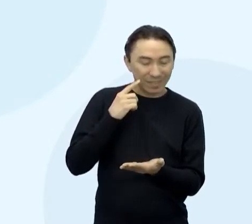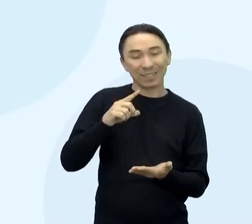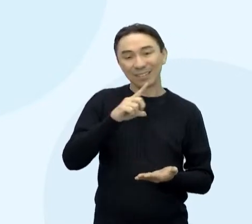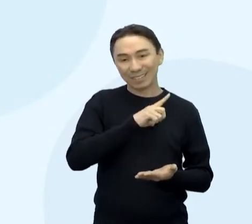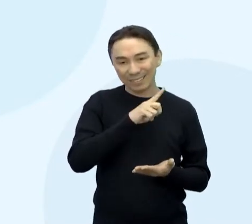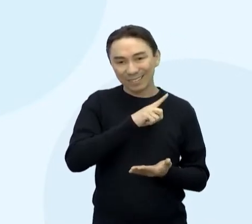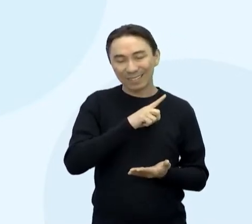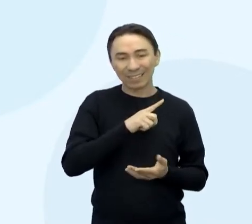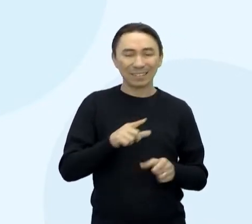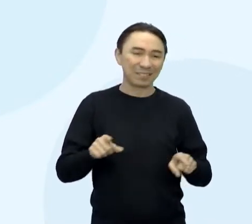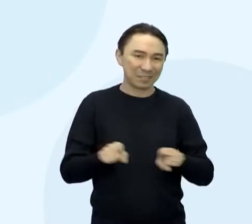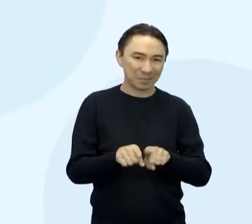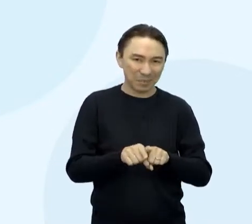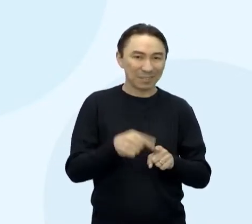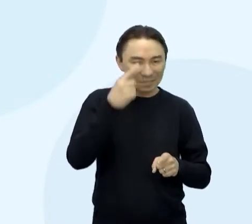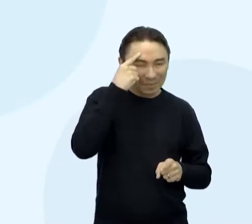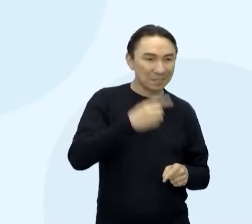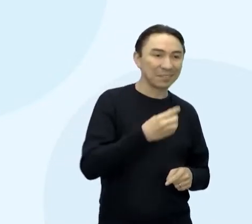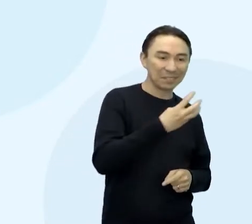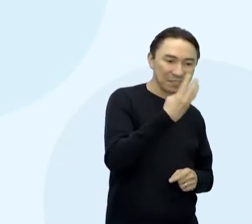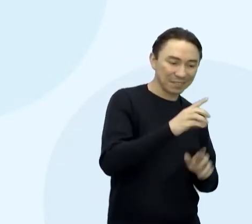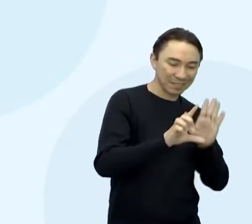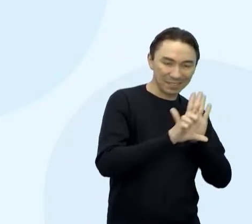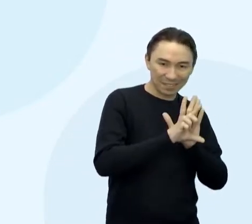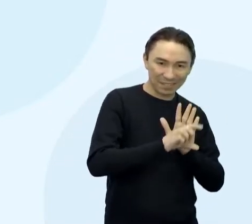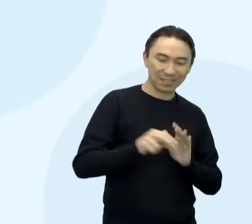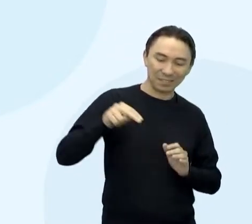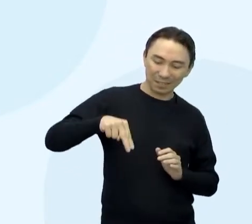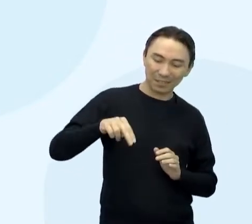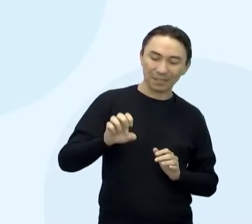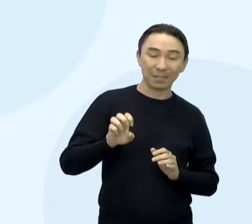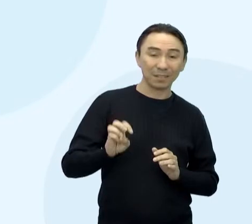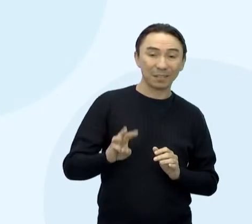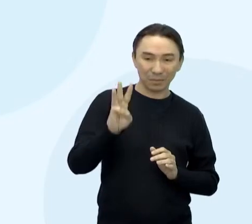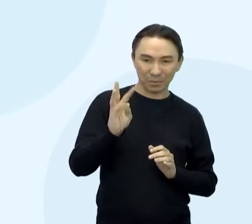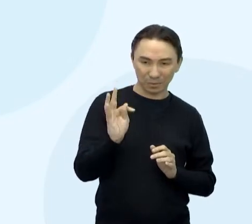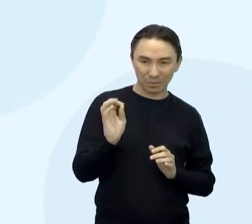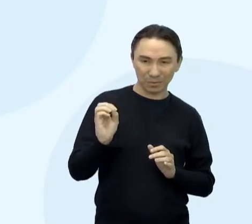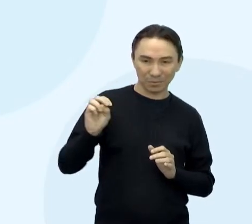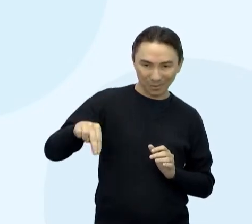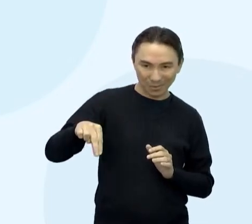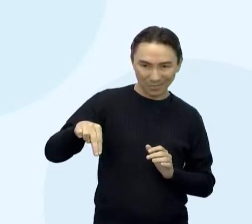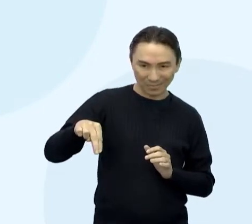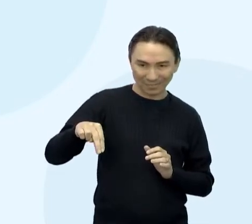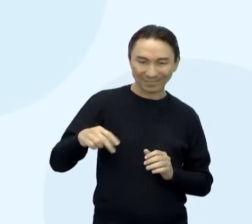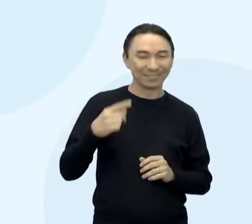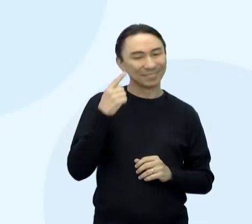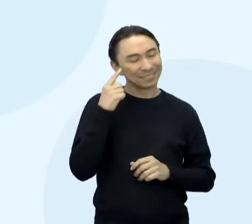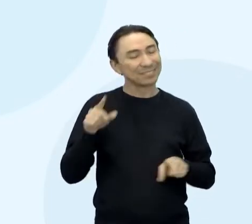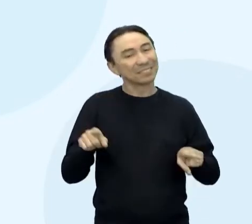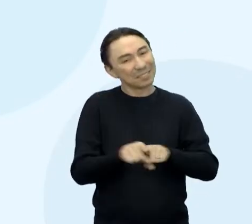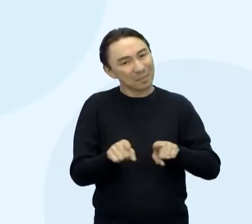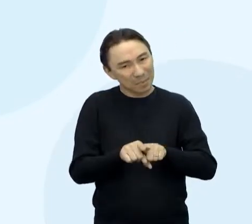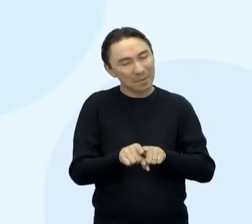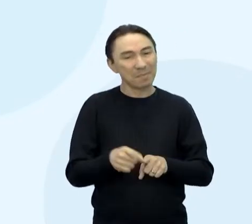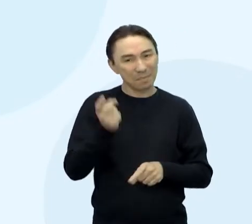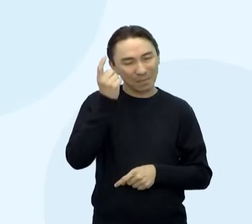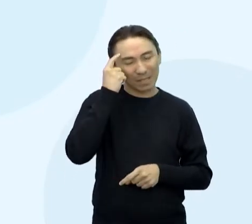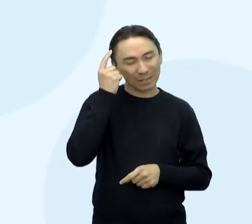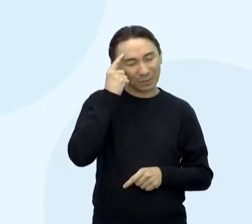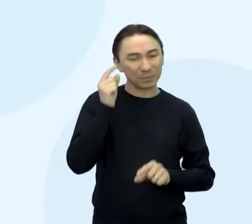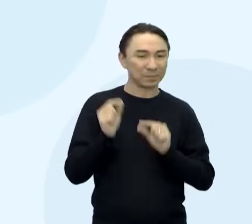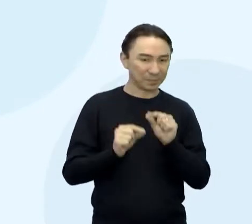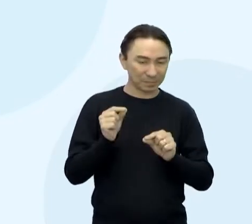pela terceira lei de Newton, a gente sempre pensa também o seguinte, e aí essa frase vai fazer sentido.